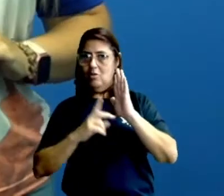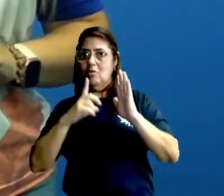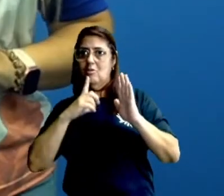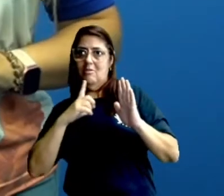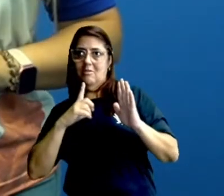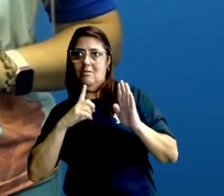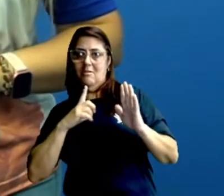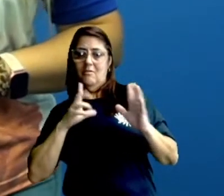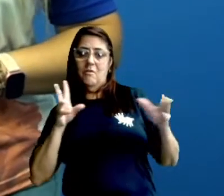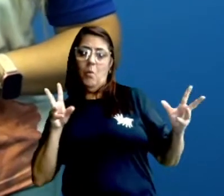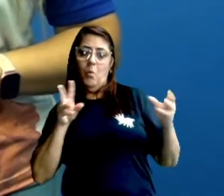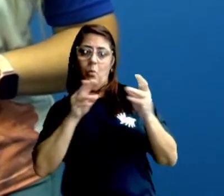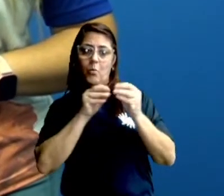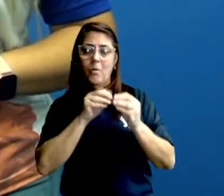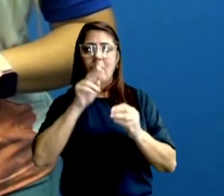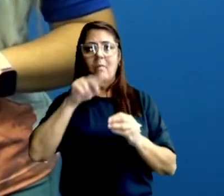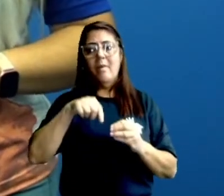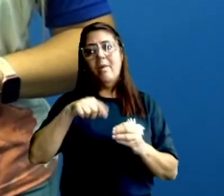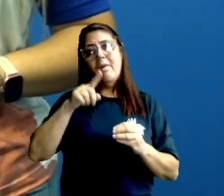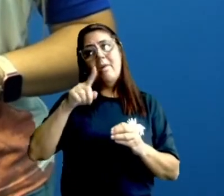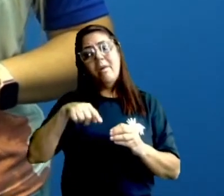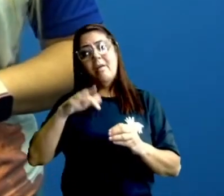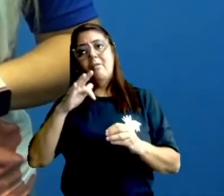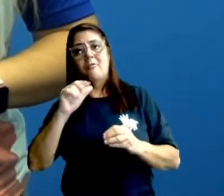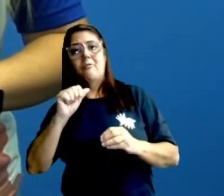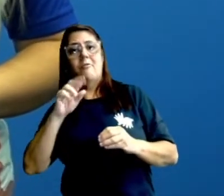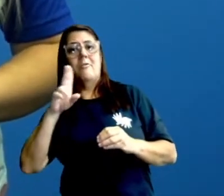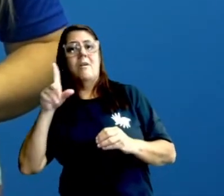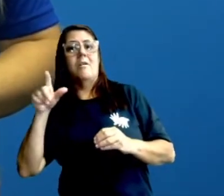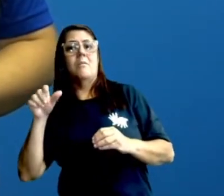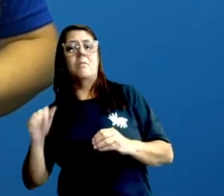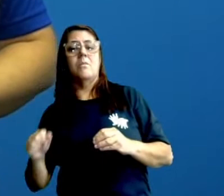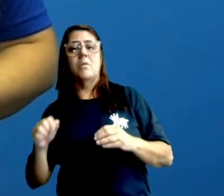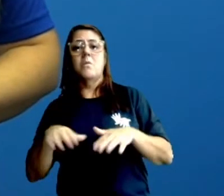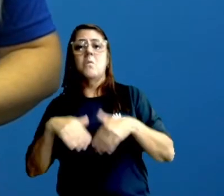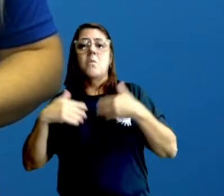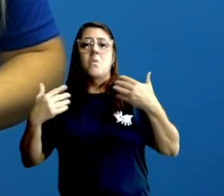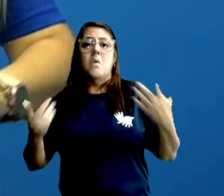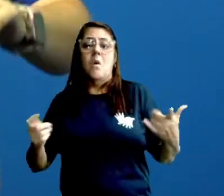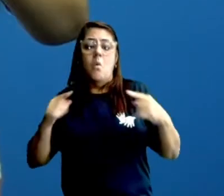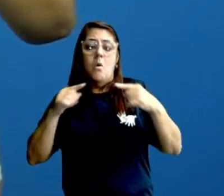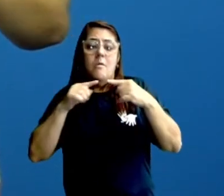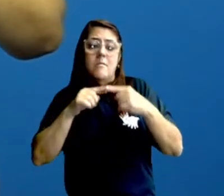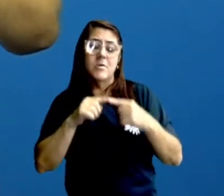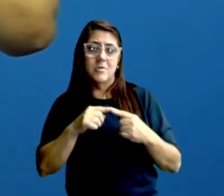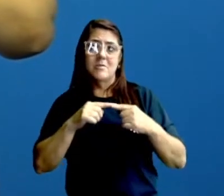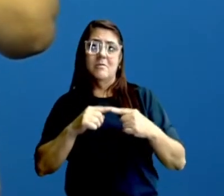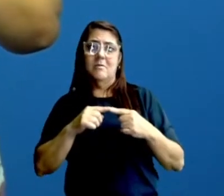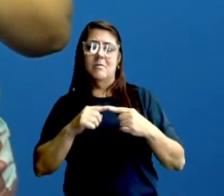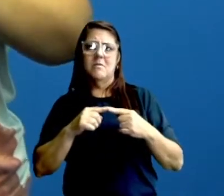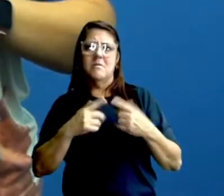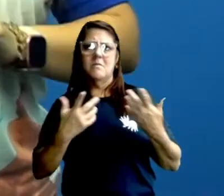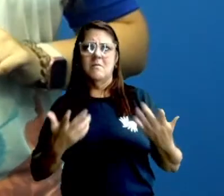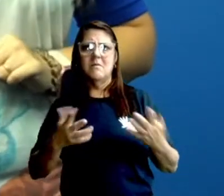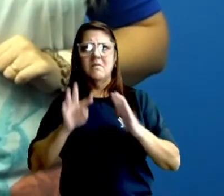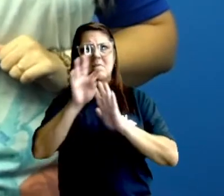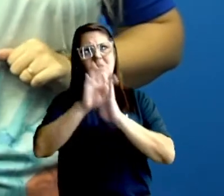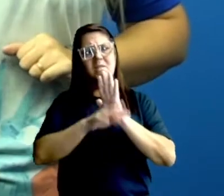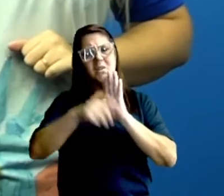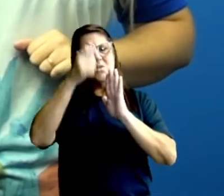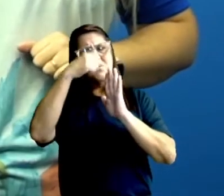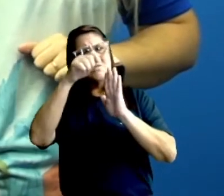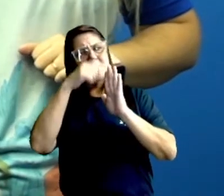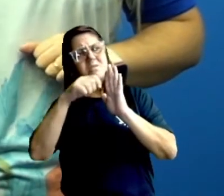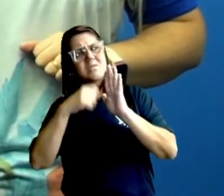moral, esse texto é uma fábula. E qual é a finalidade da fábula, tia? Para que esses textos foram